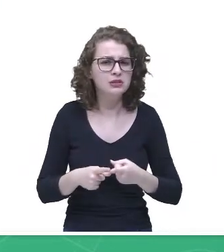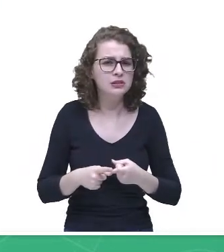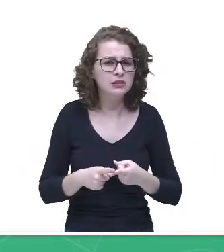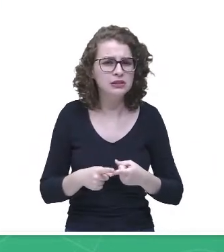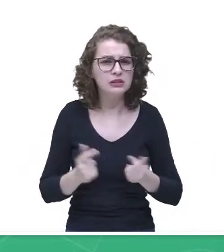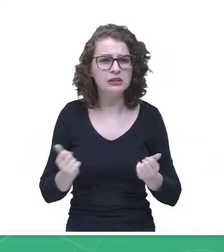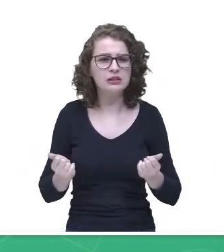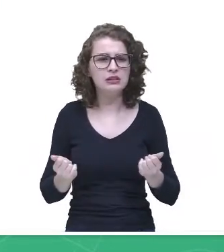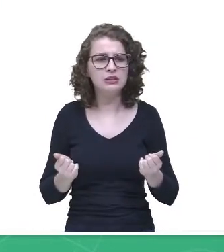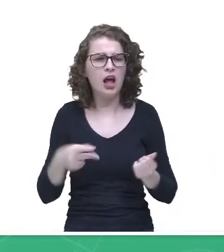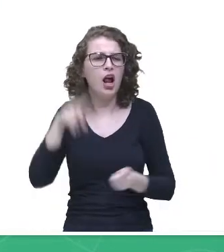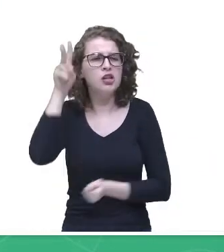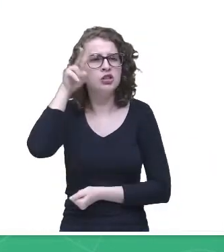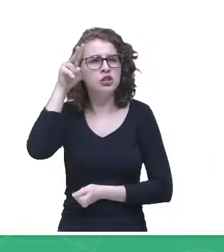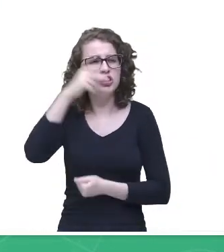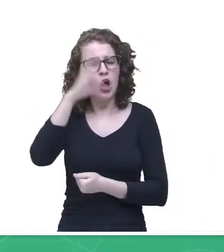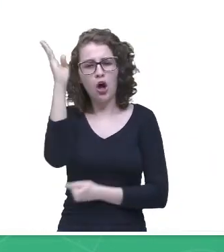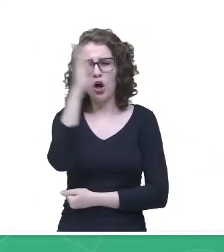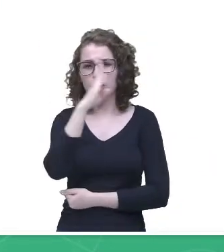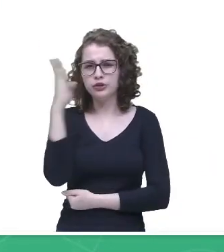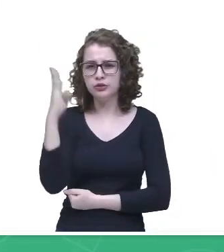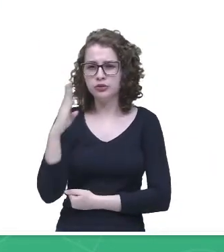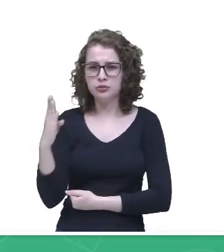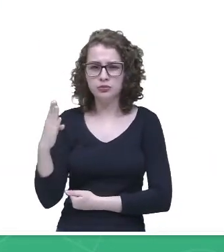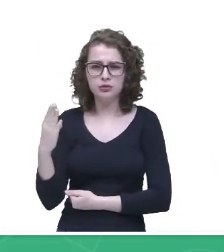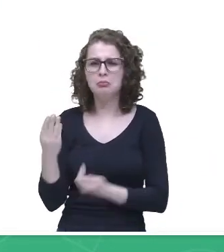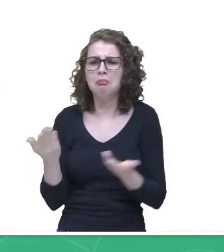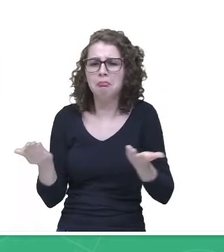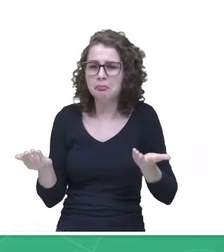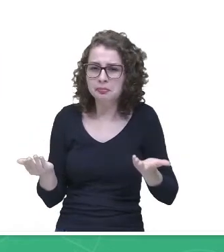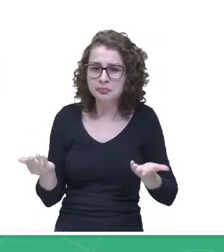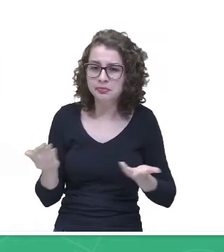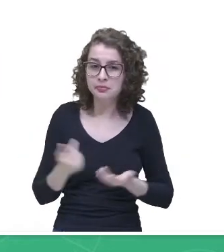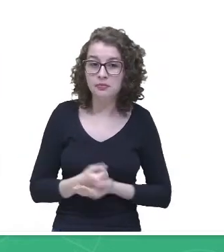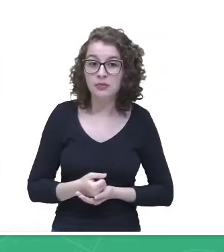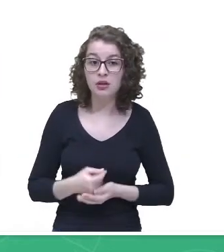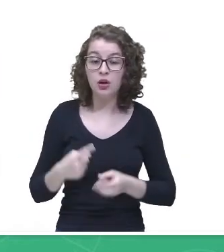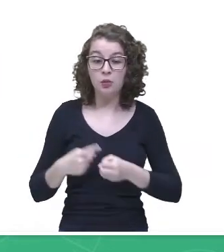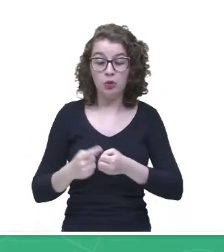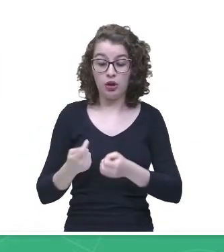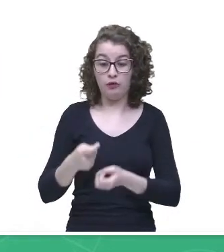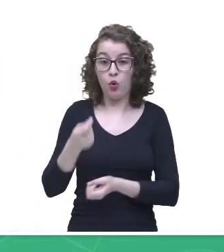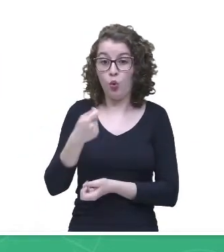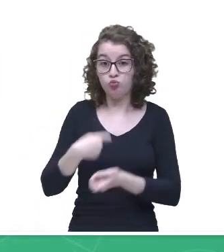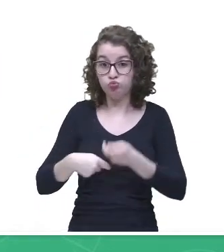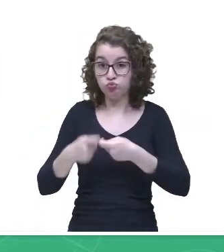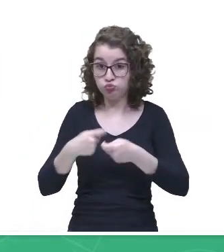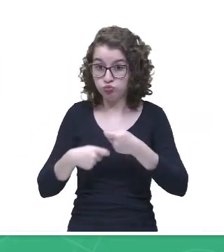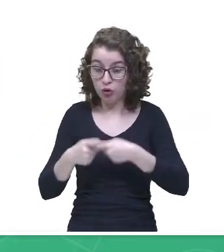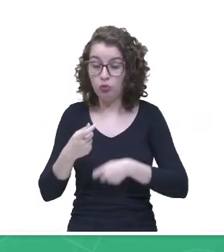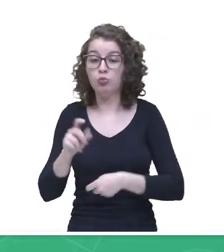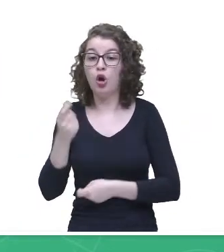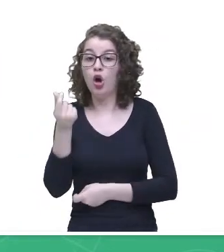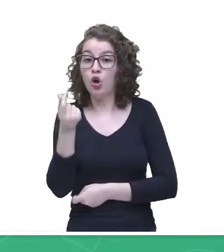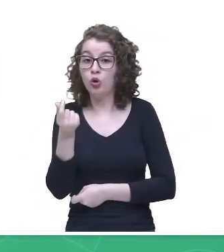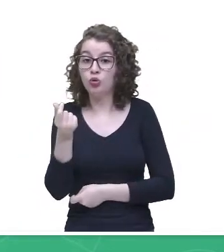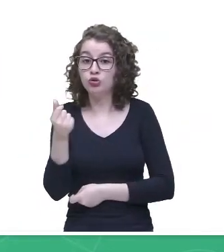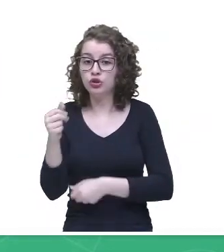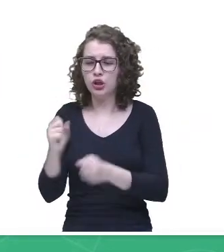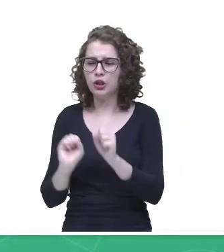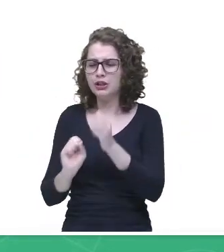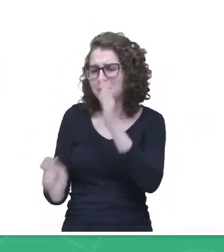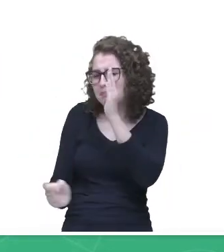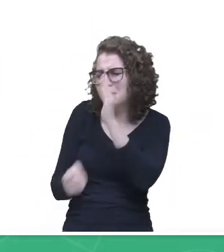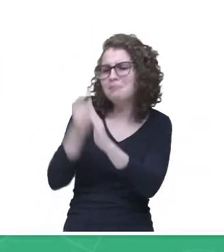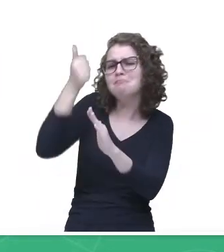a história, né, do nosso país? Porque foi justamente com o dinheiro vindo das primeiras indústrias no